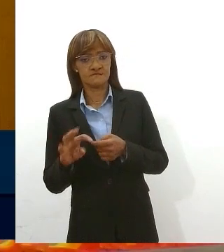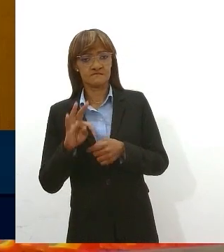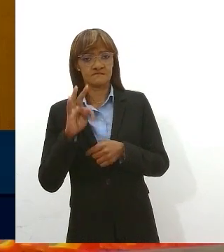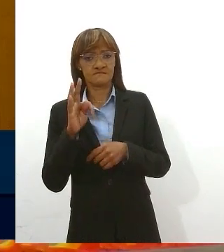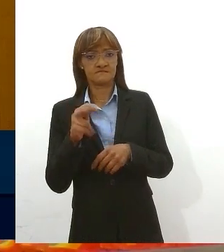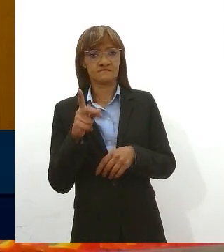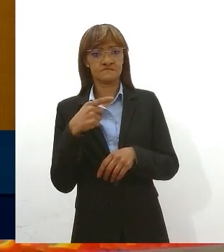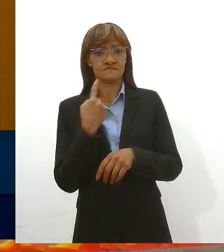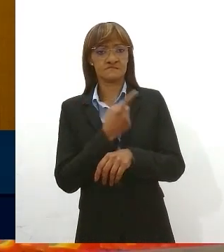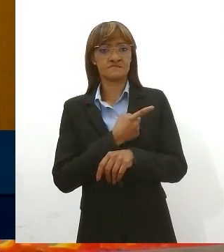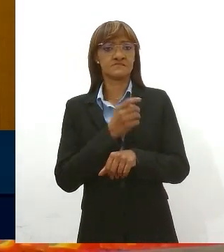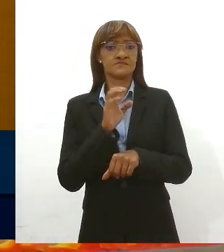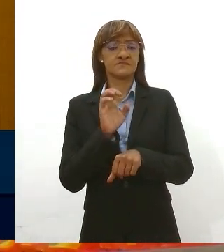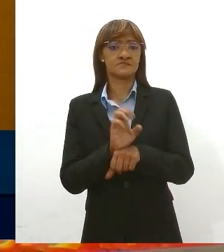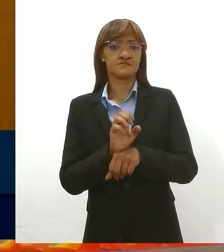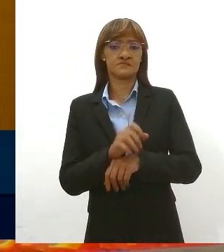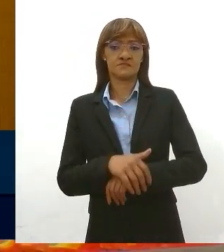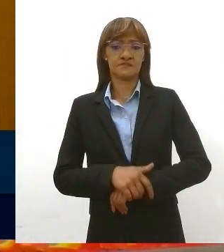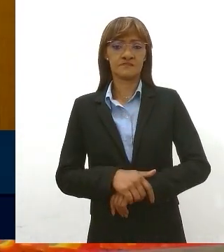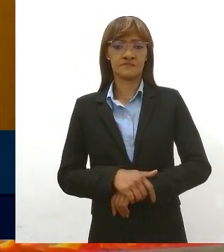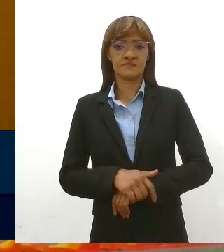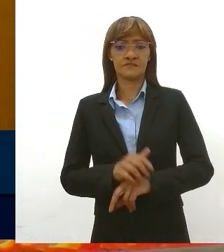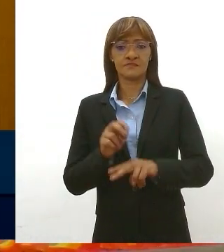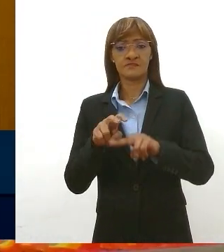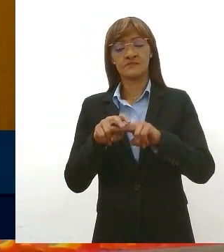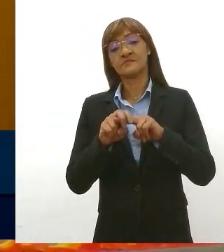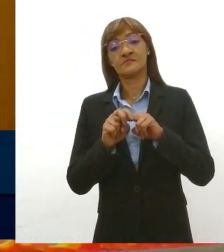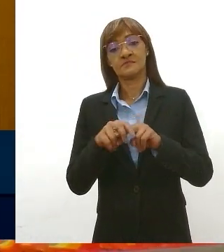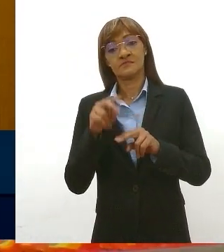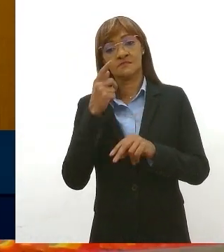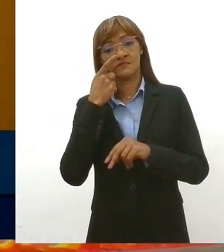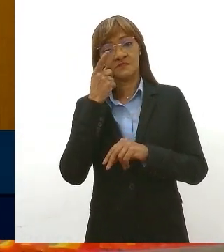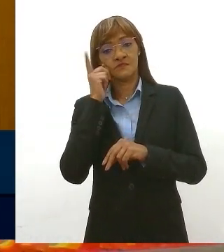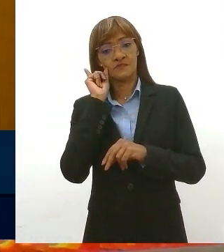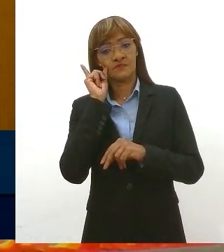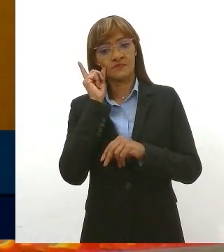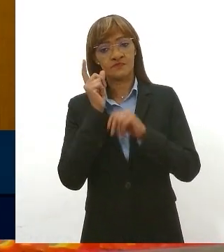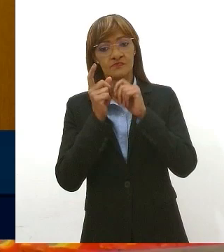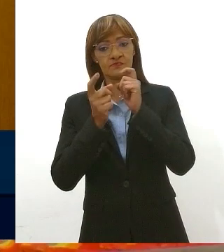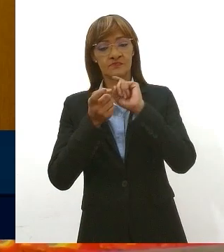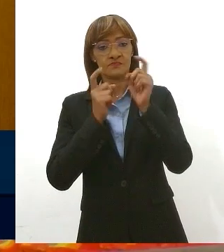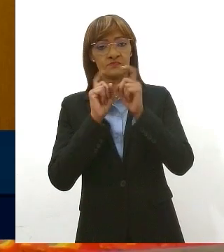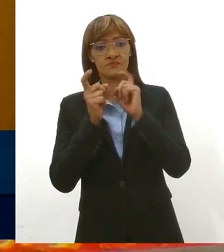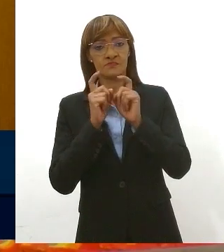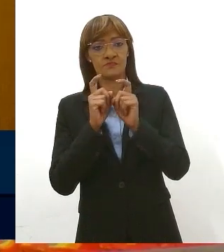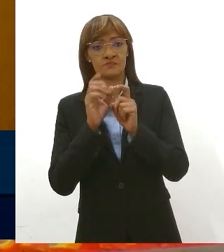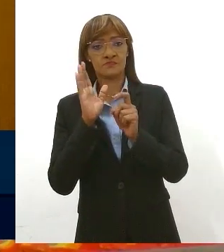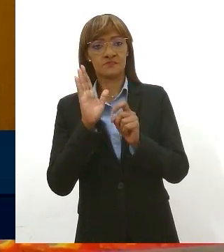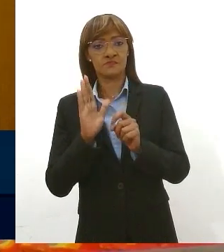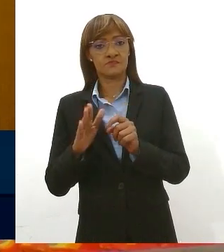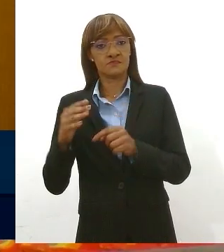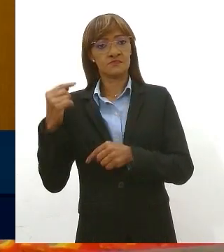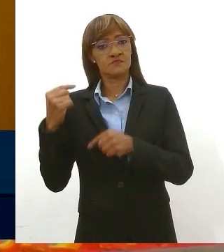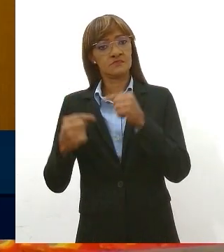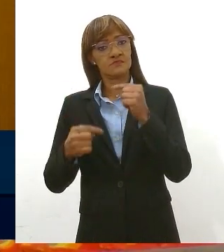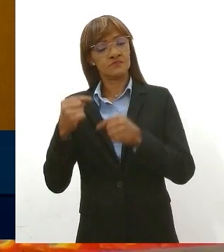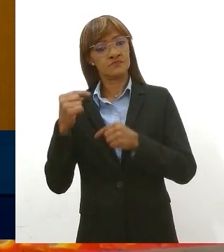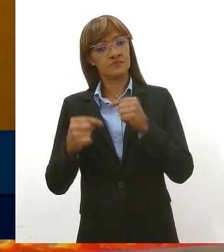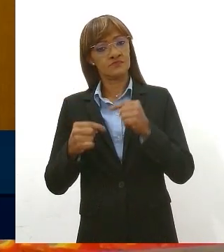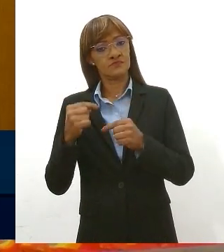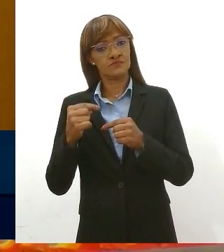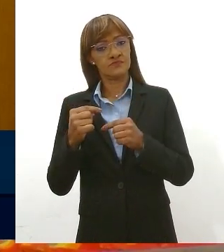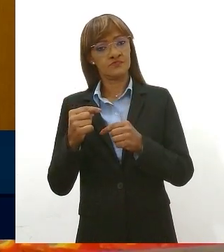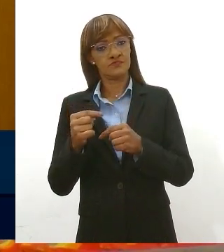sentido, estive ontem lá participando da audiência que discutiu o processo de ampliação das parcerias com o